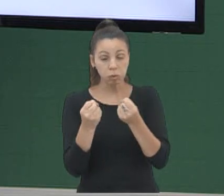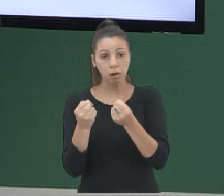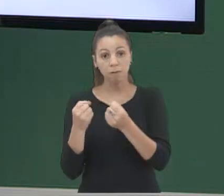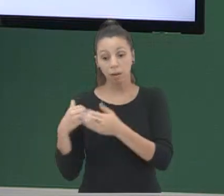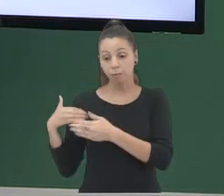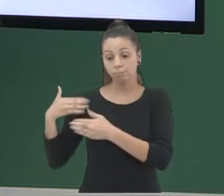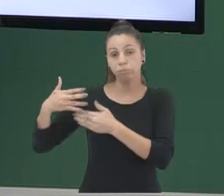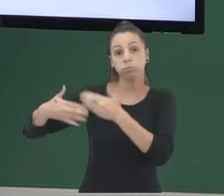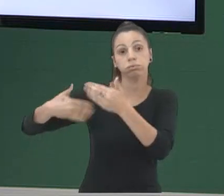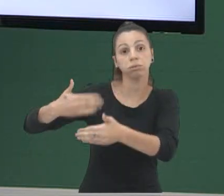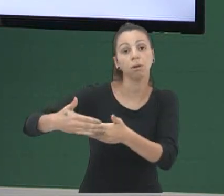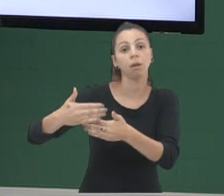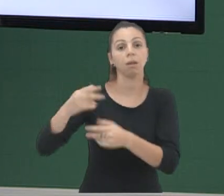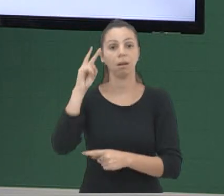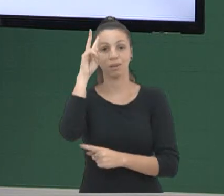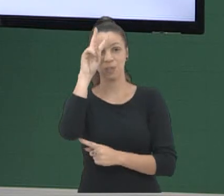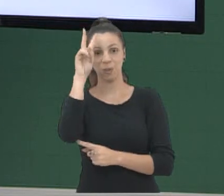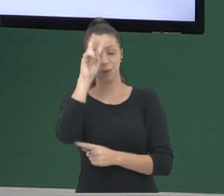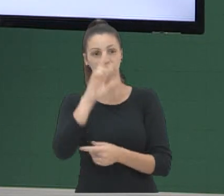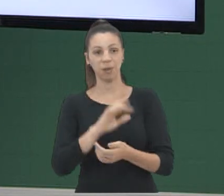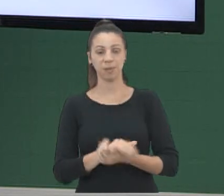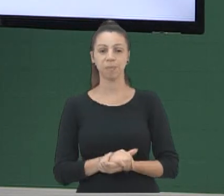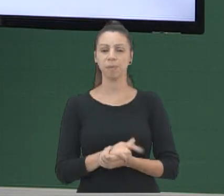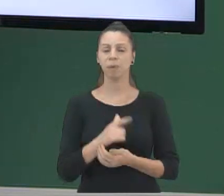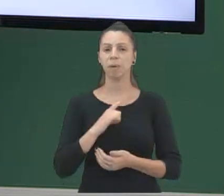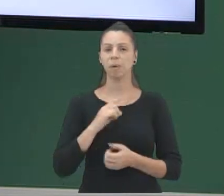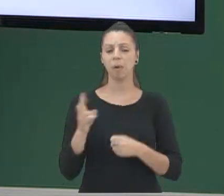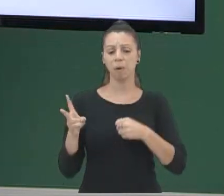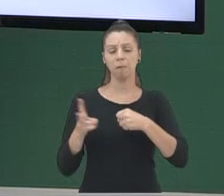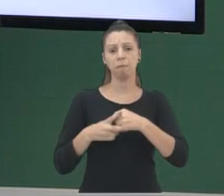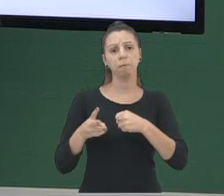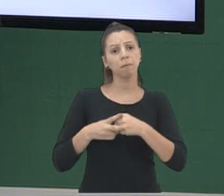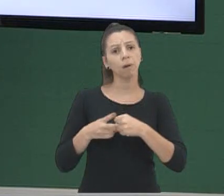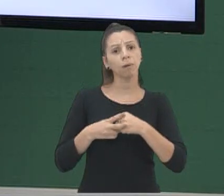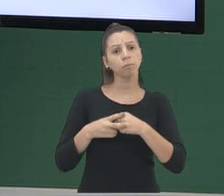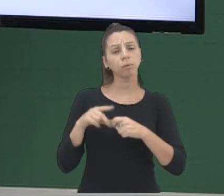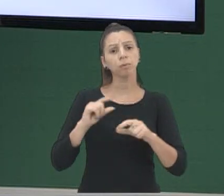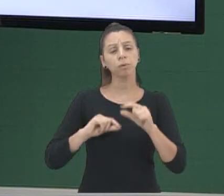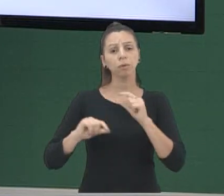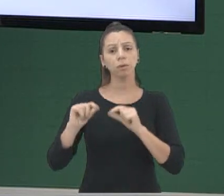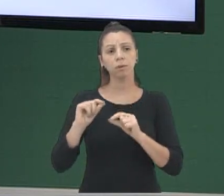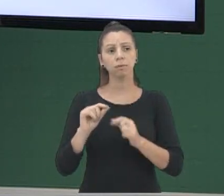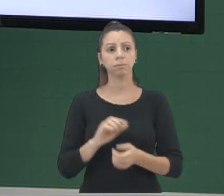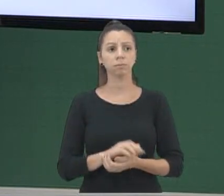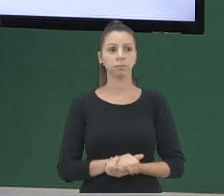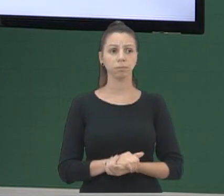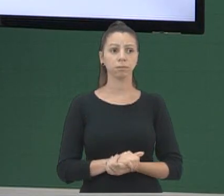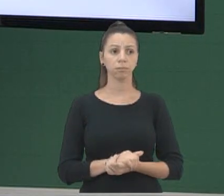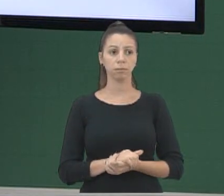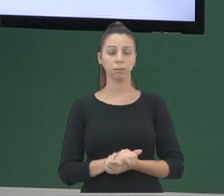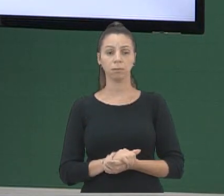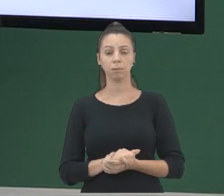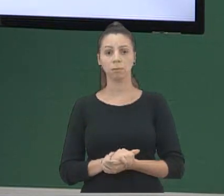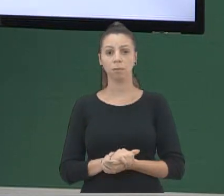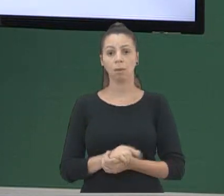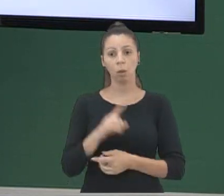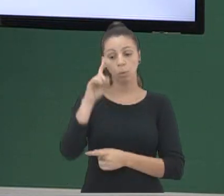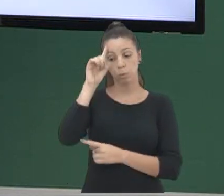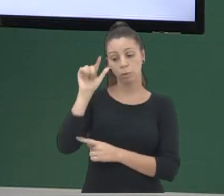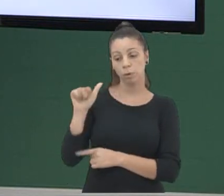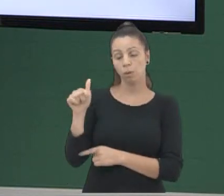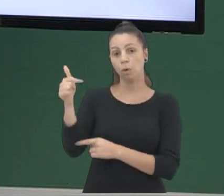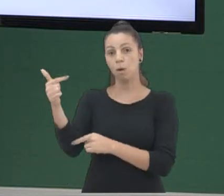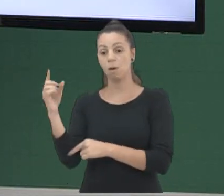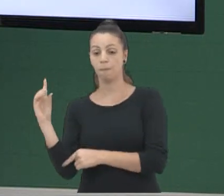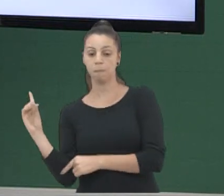gente poderia destacar aqui? Principalmente os verbos em primeira pessoa, não é? Então veja, no dia seguinte fui à